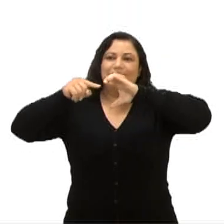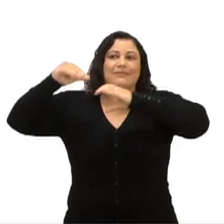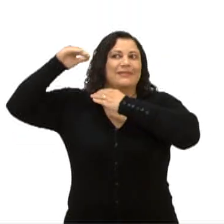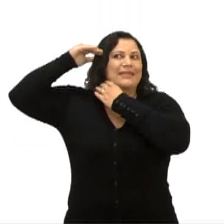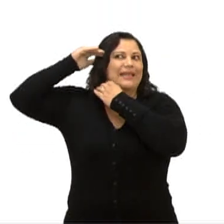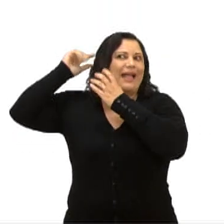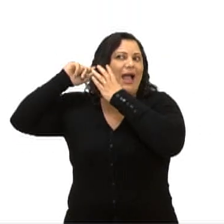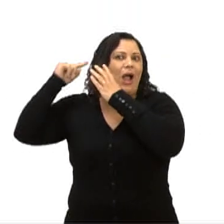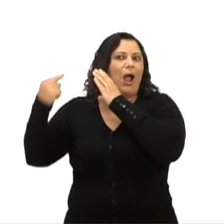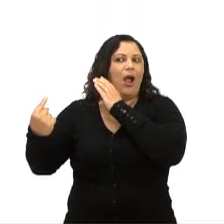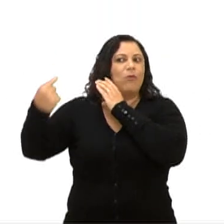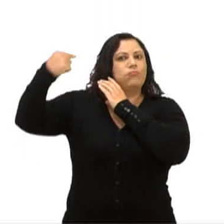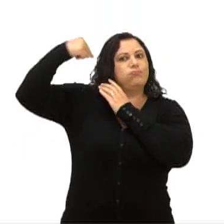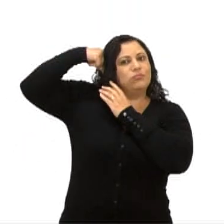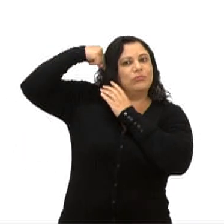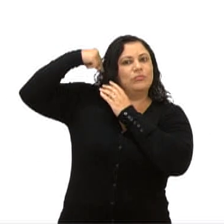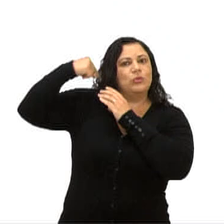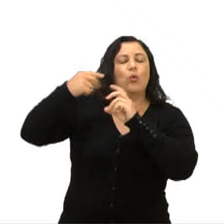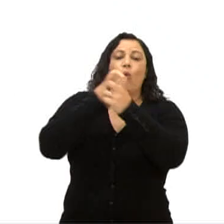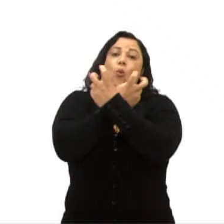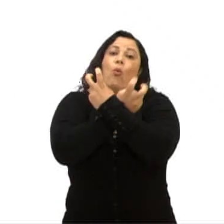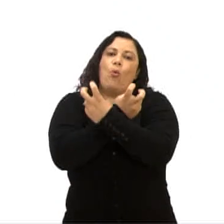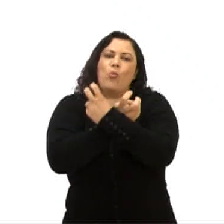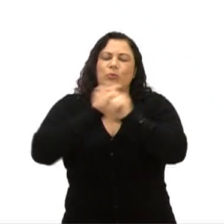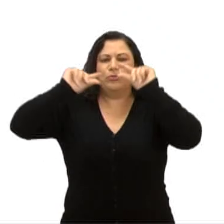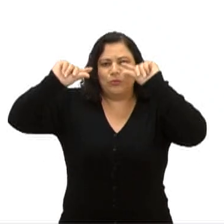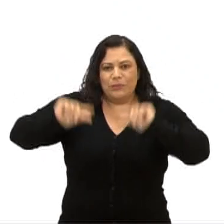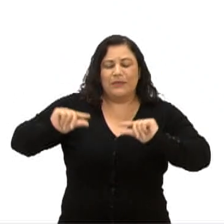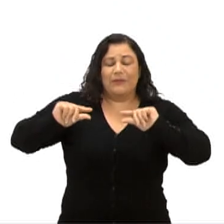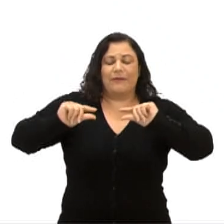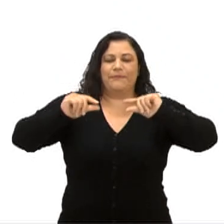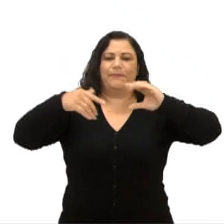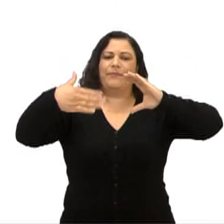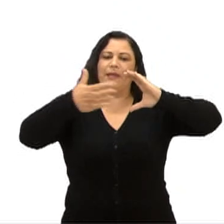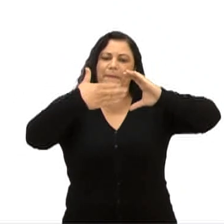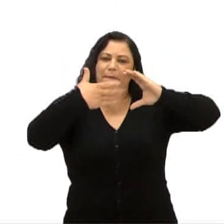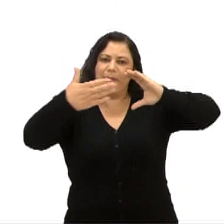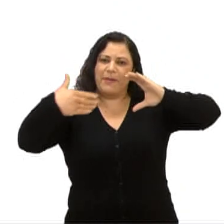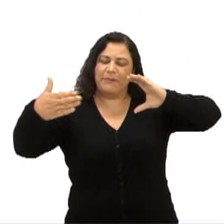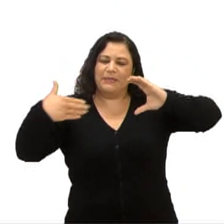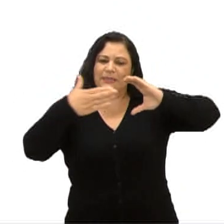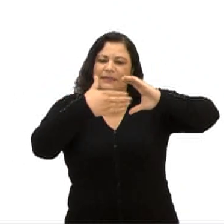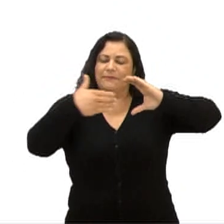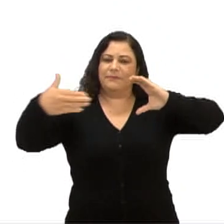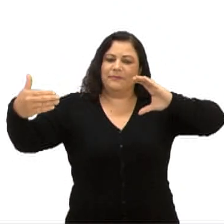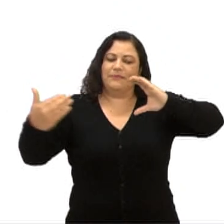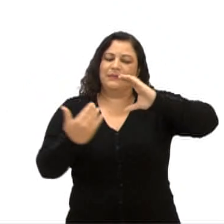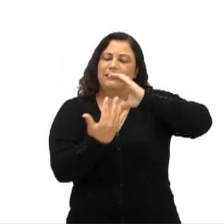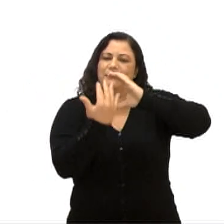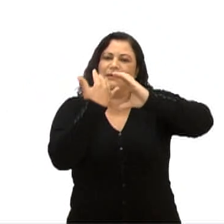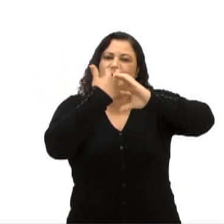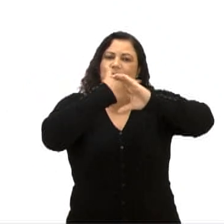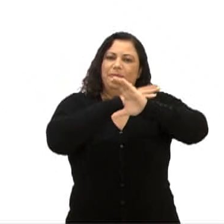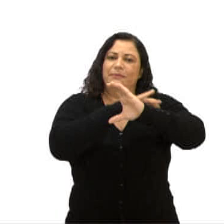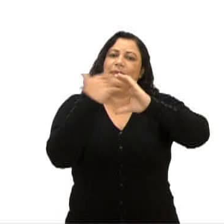média transmite o quê? As vibrações do ar para o líquido que fica no interior da orelha interna. Quando as vibrações